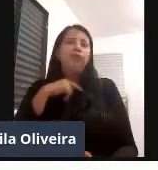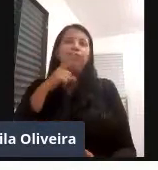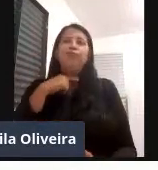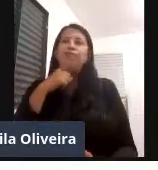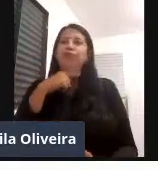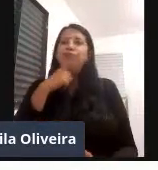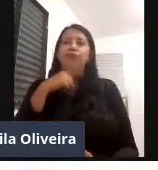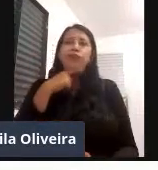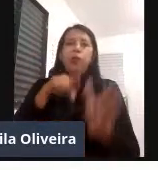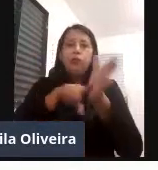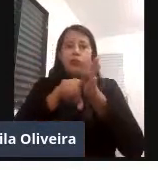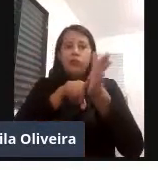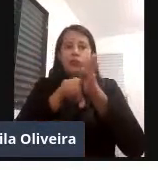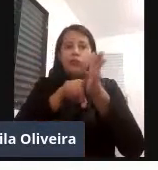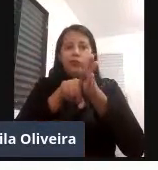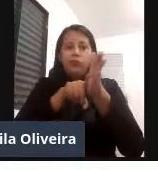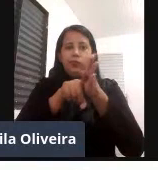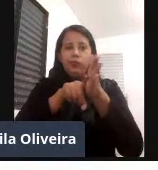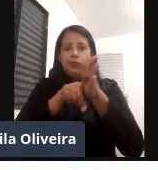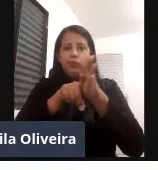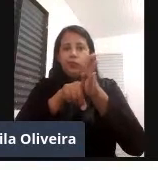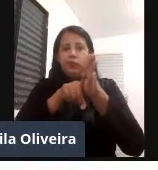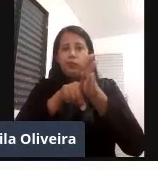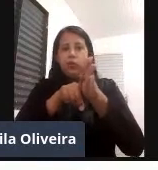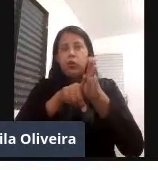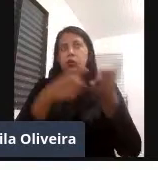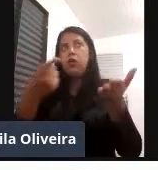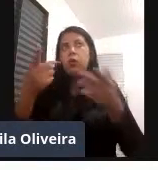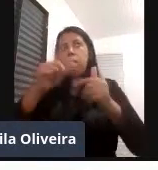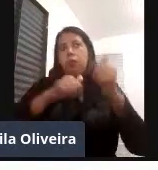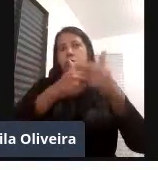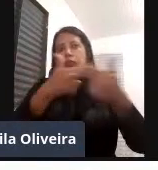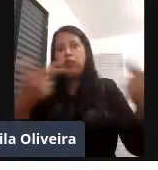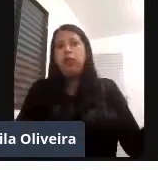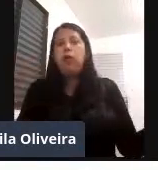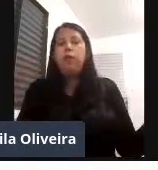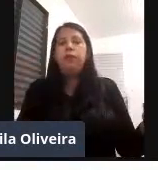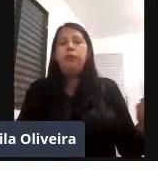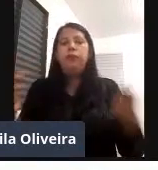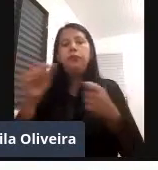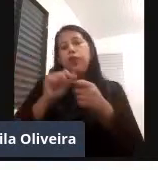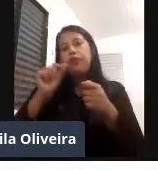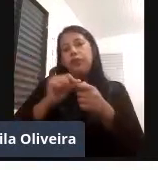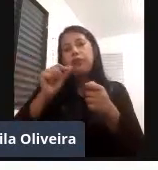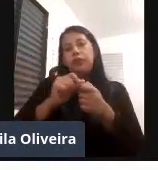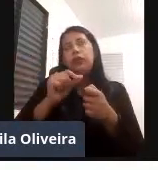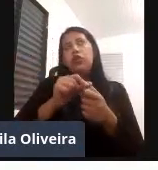um material que também estava sendo publicado, ou que estava sendo produzido